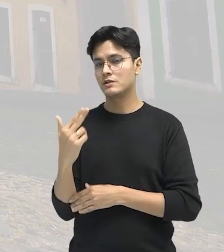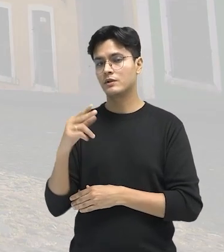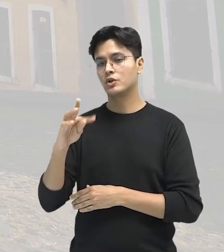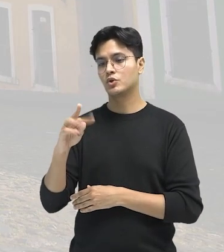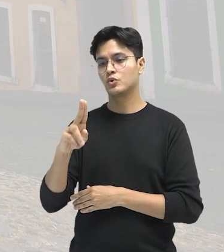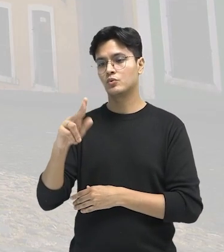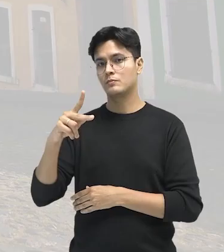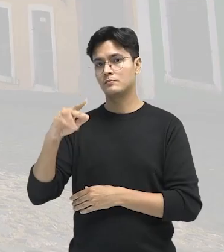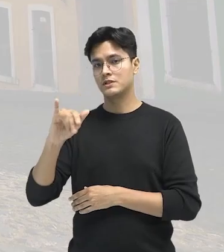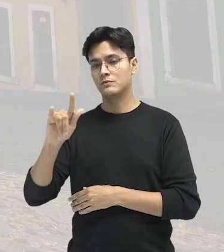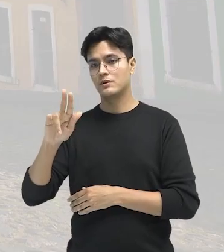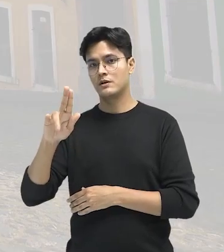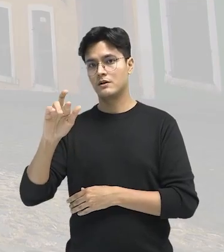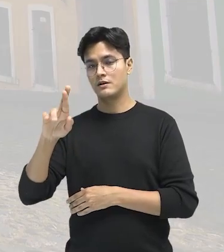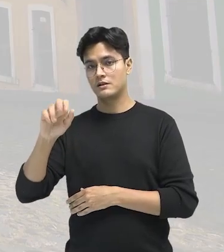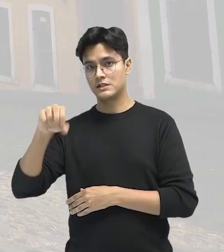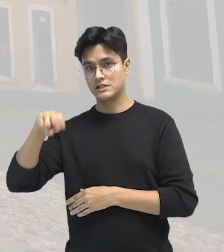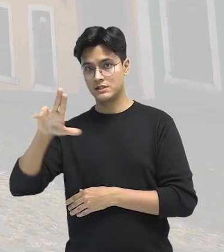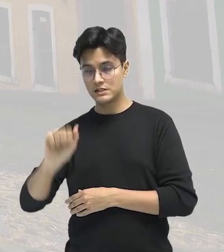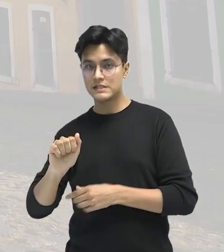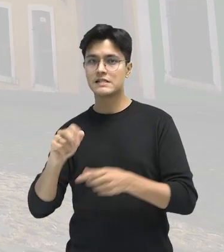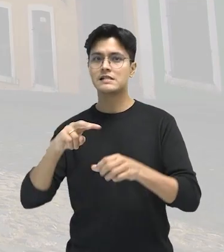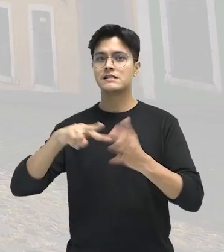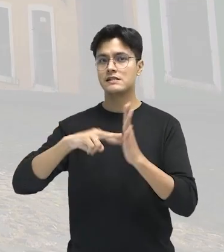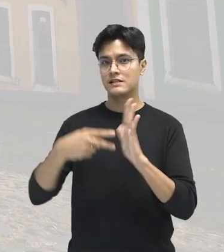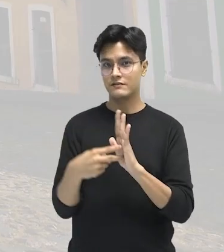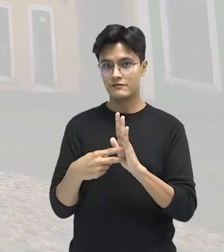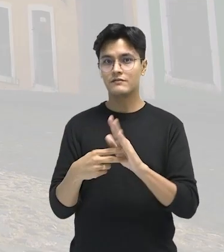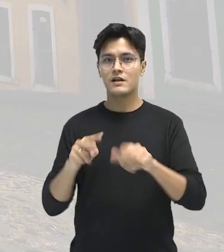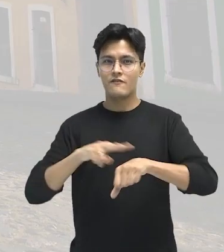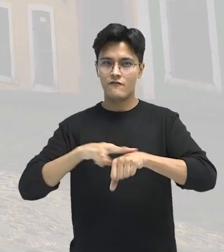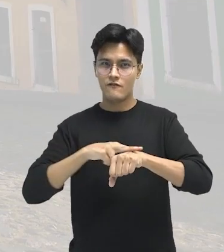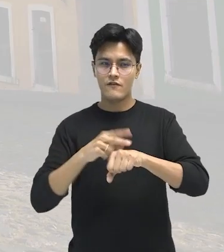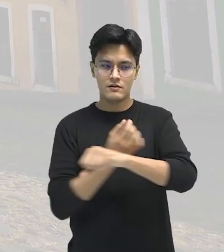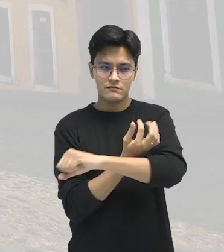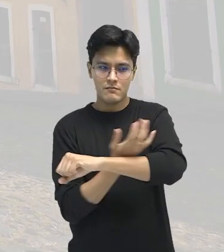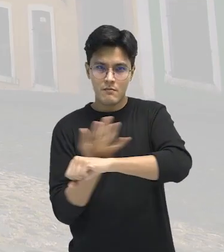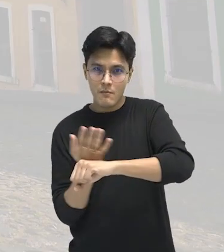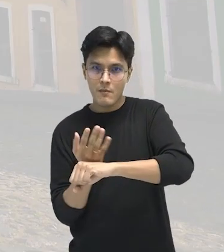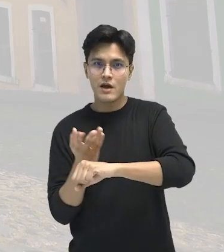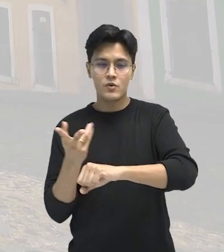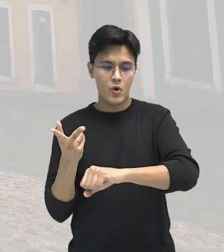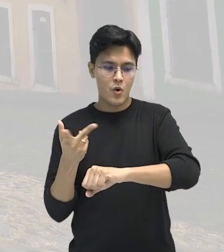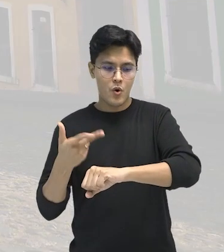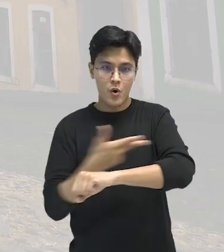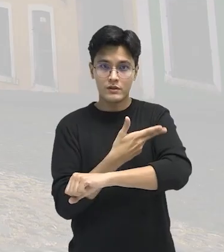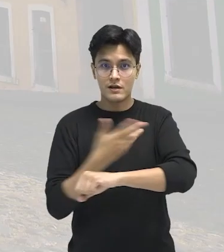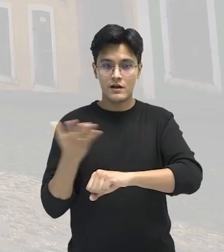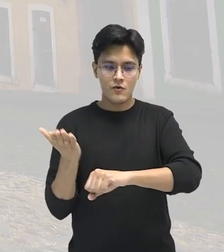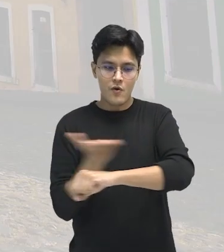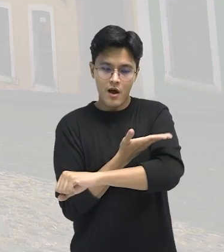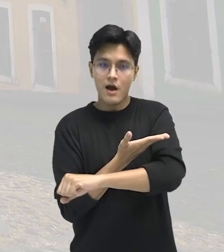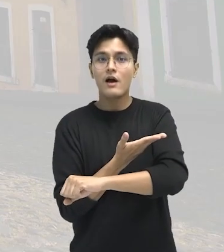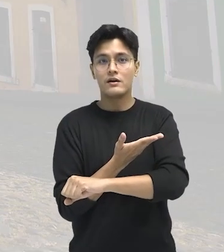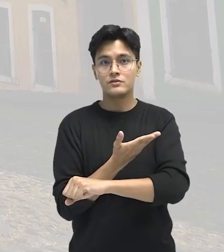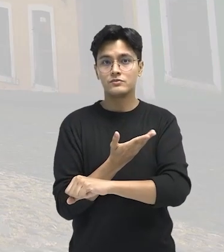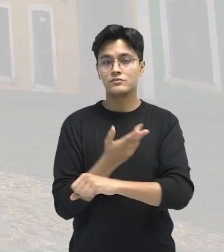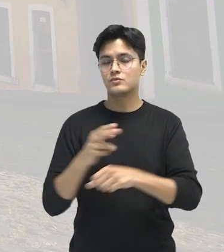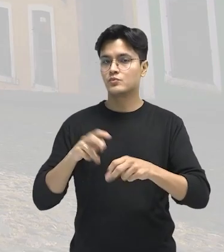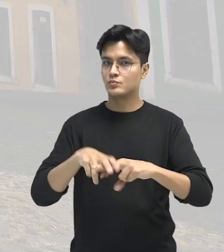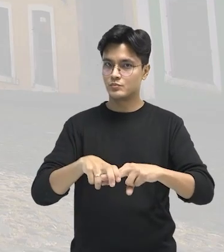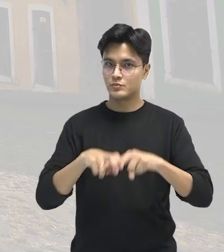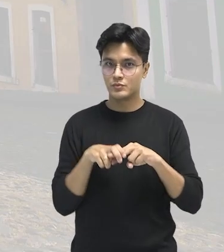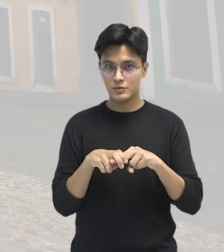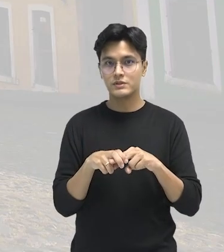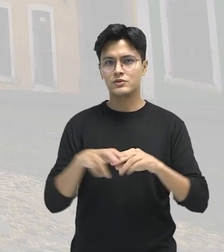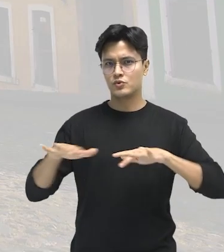significa mato ralo ou mato cortado. Por isso que os movimentos, são ali rasteiros, não é